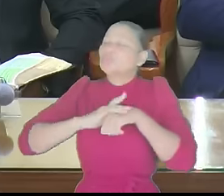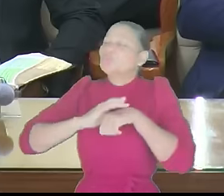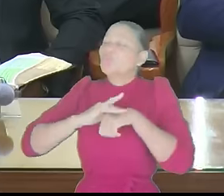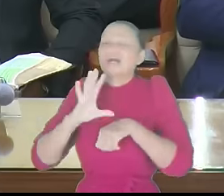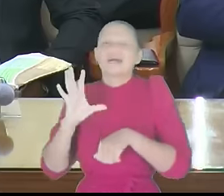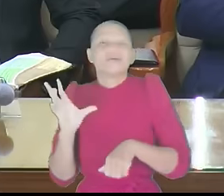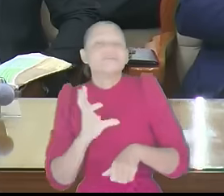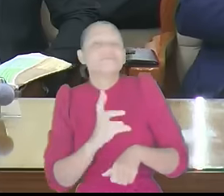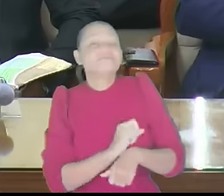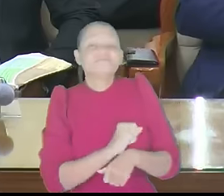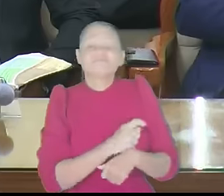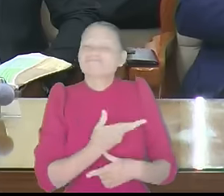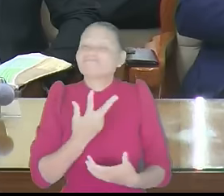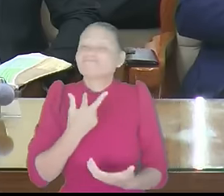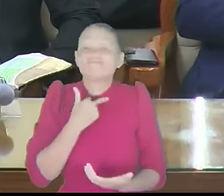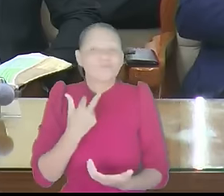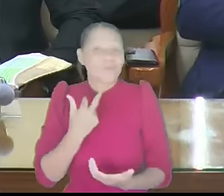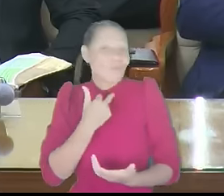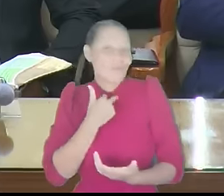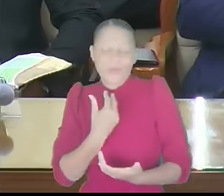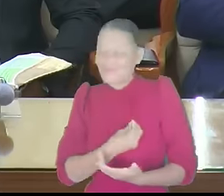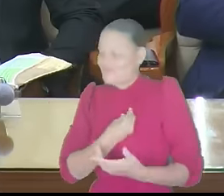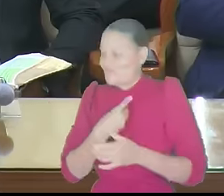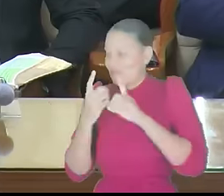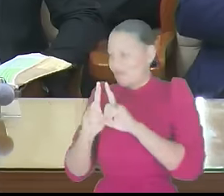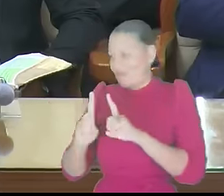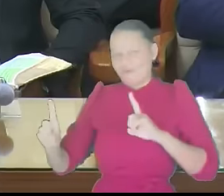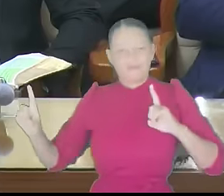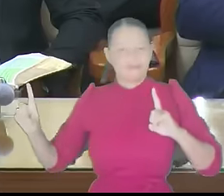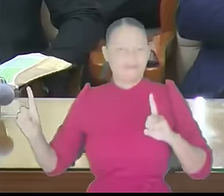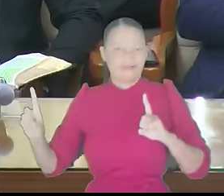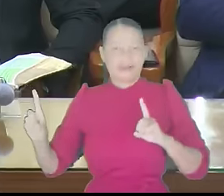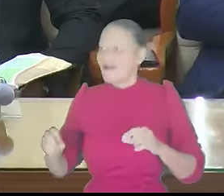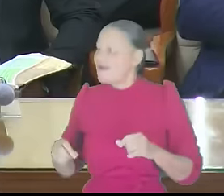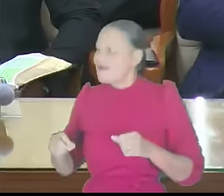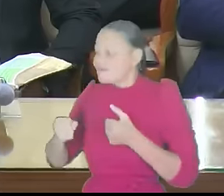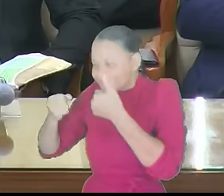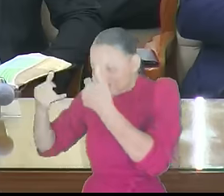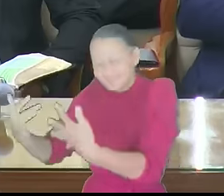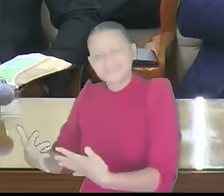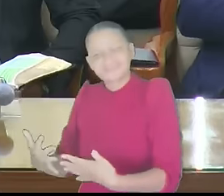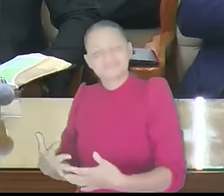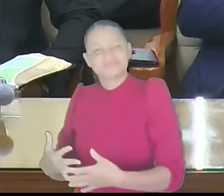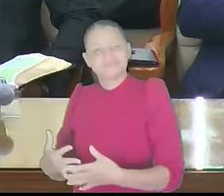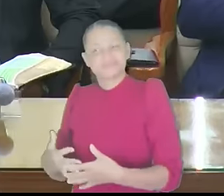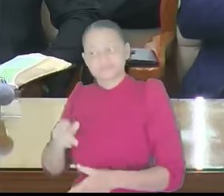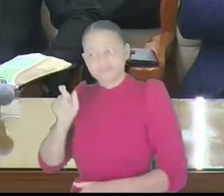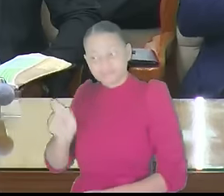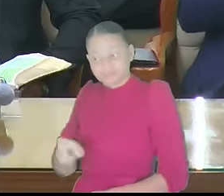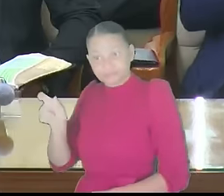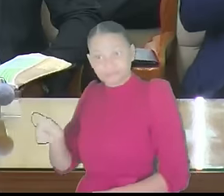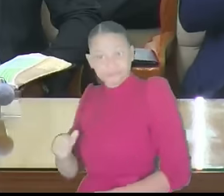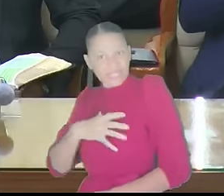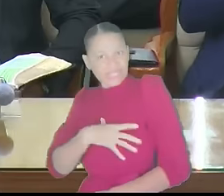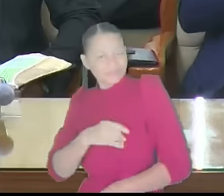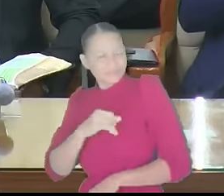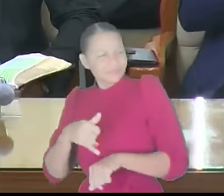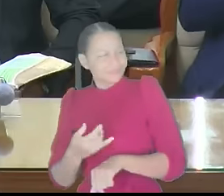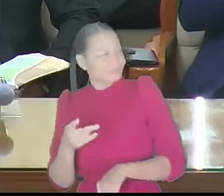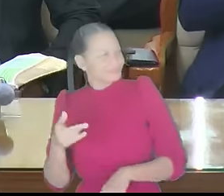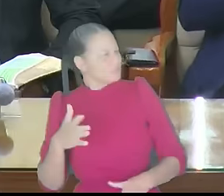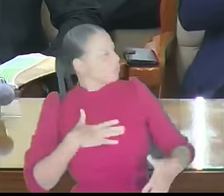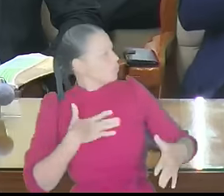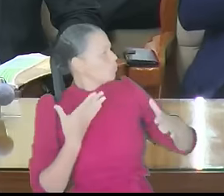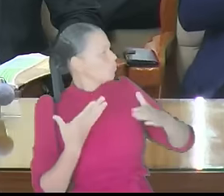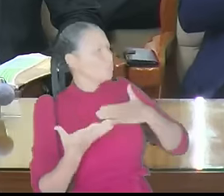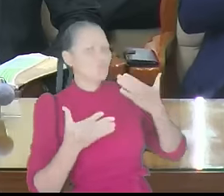palavras, eu não posso viver sem ele. Diga para ele. Aí as filhas de Jerusalém ficaram